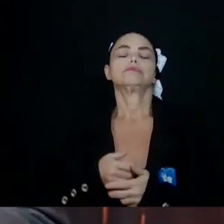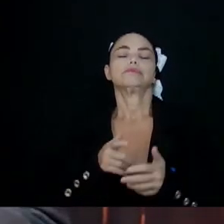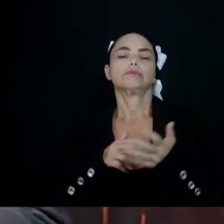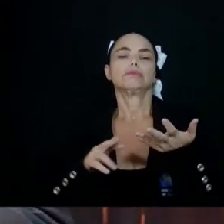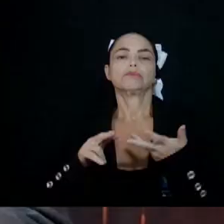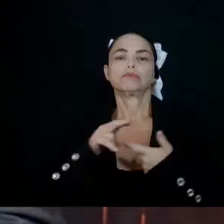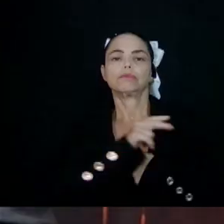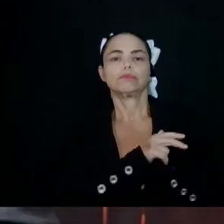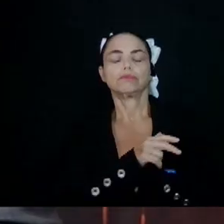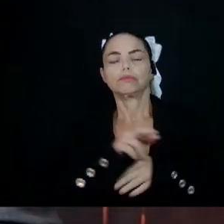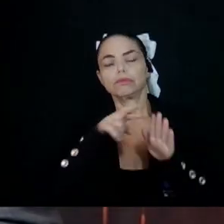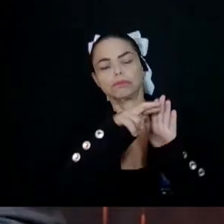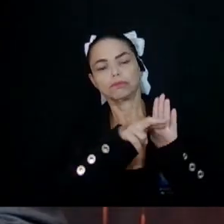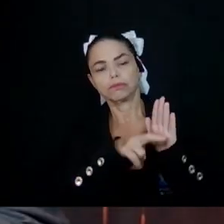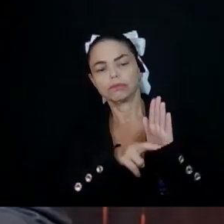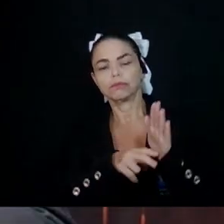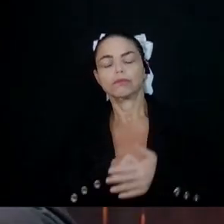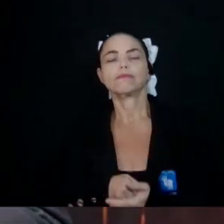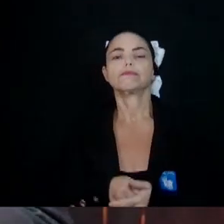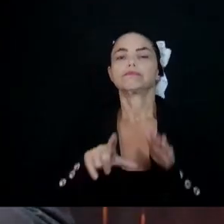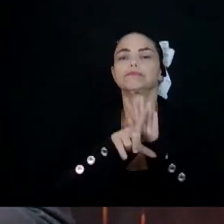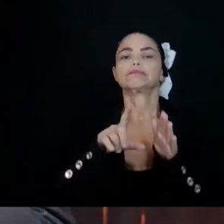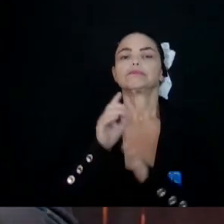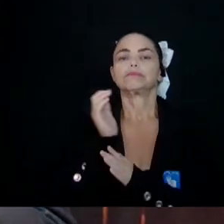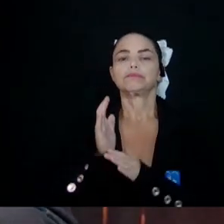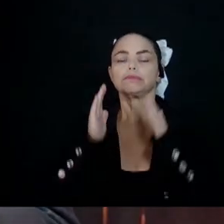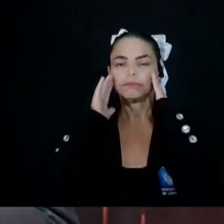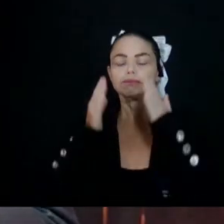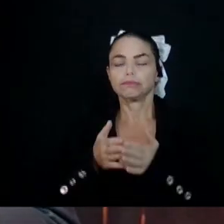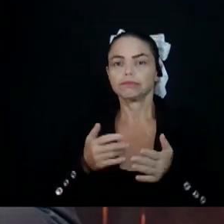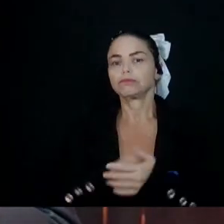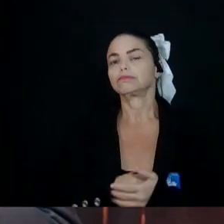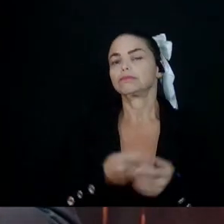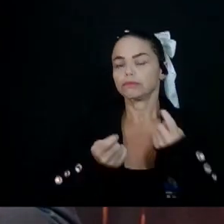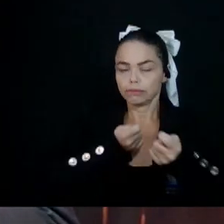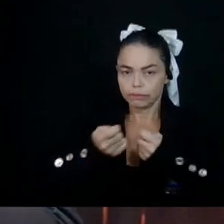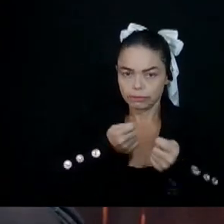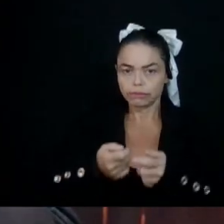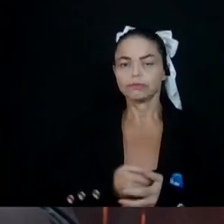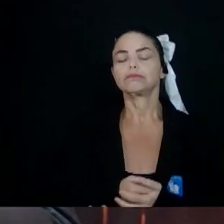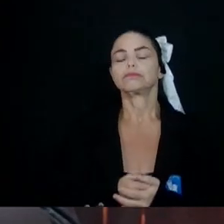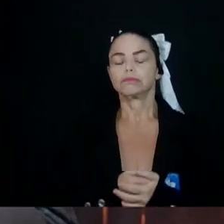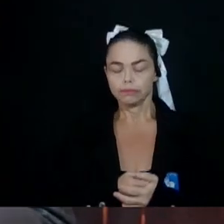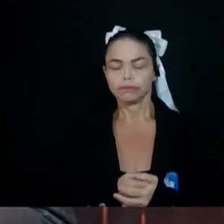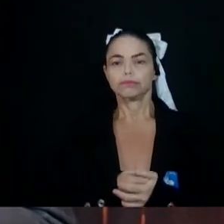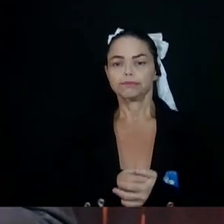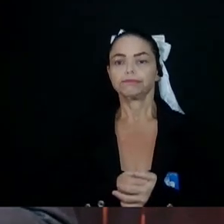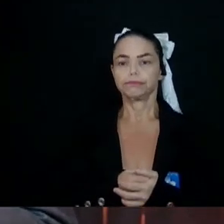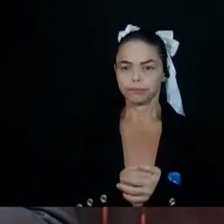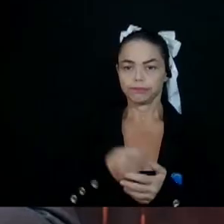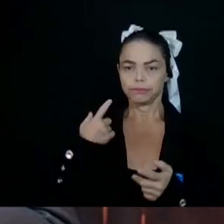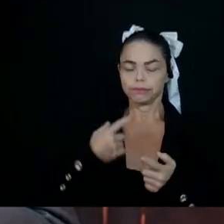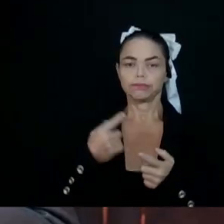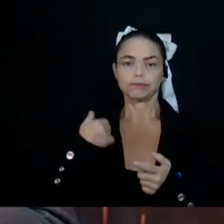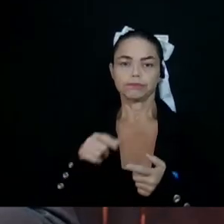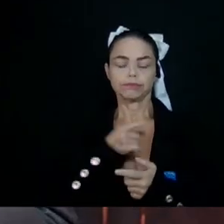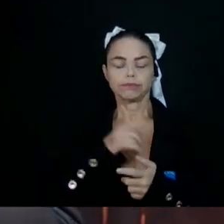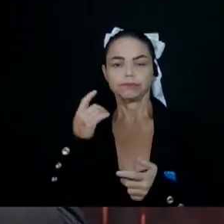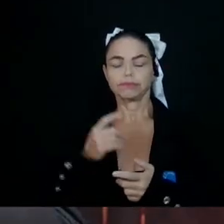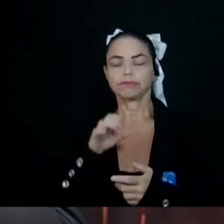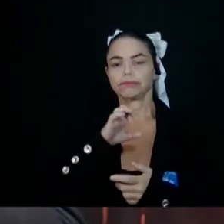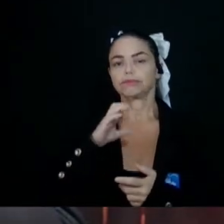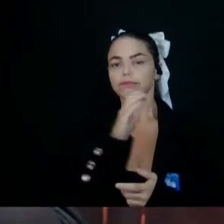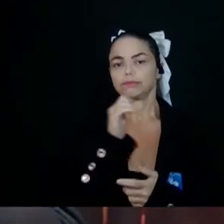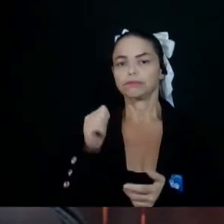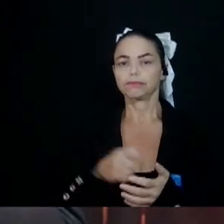outras normas na legislação brasileira voltada para regular esse mundo digital, né? Eu acho que talvez o ECA, o